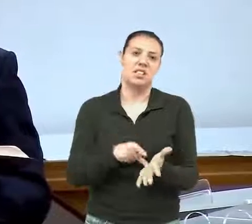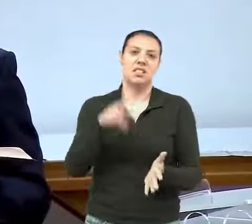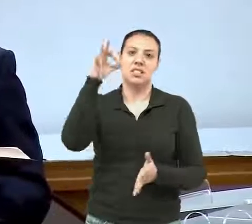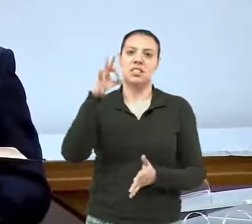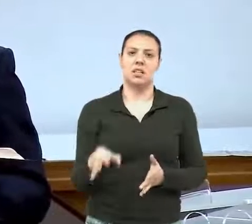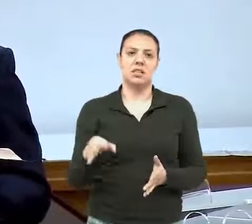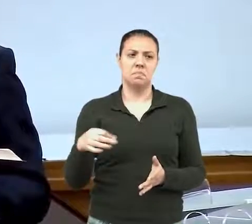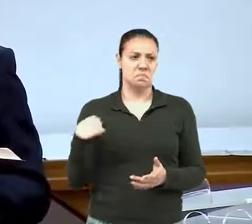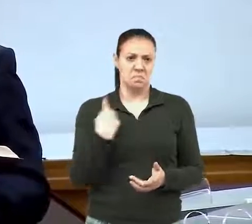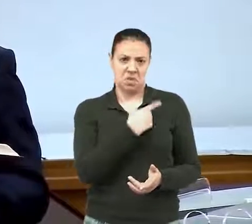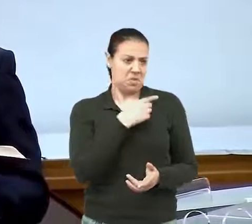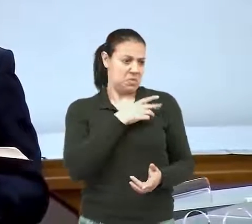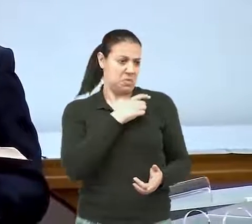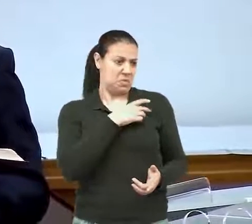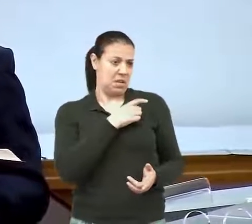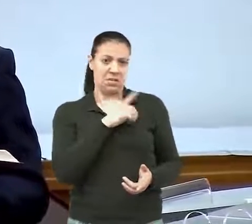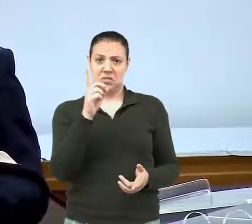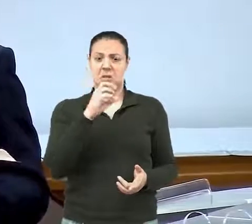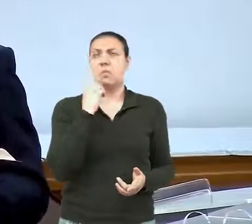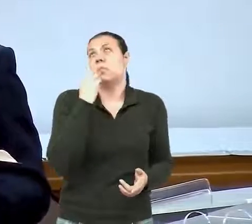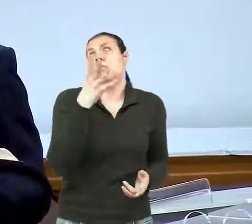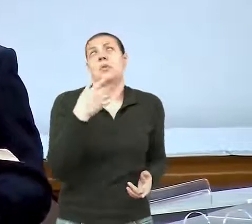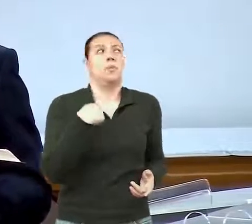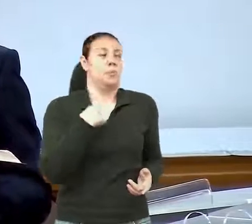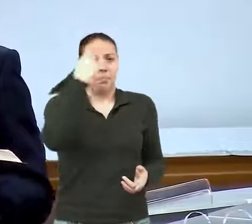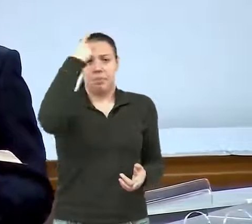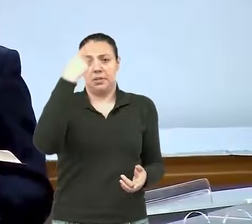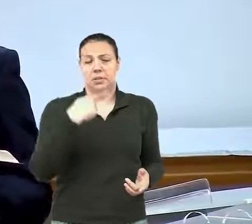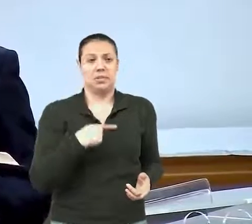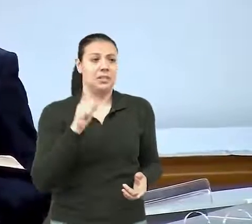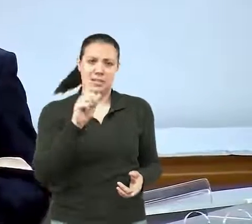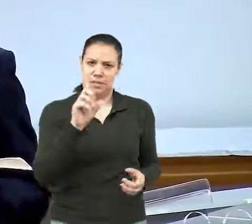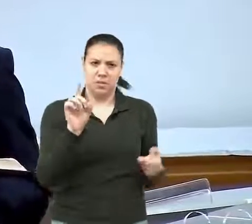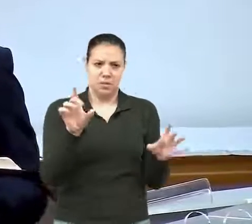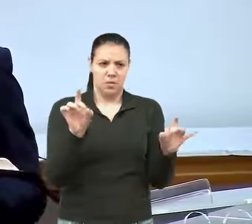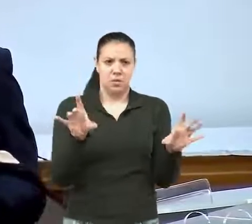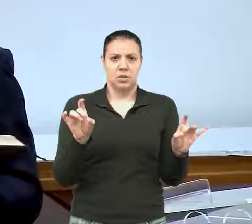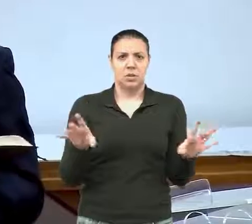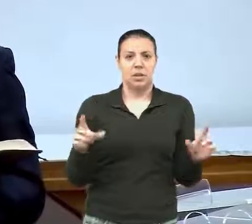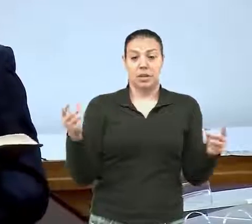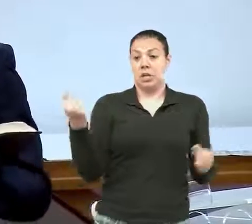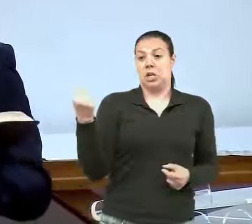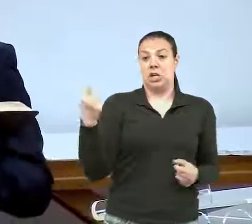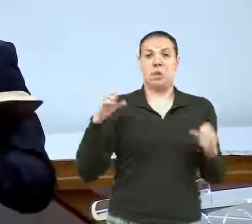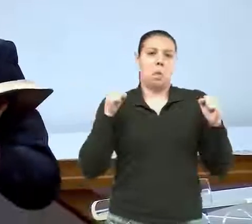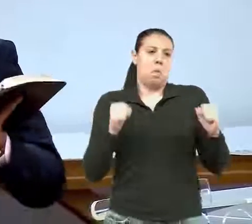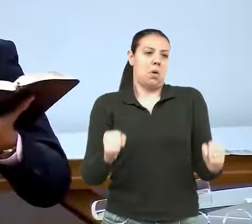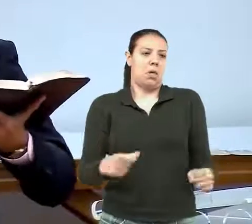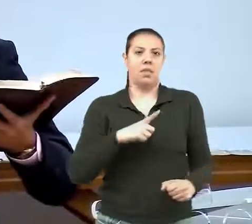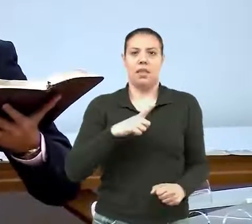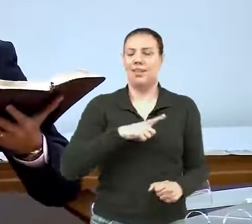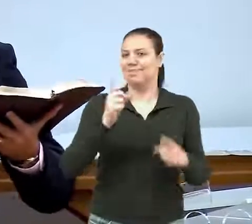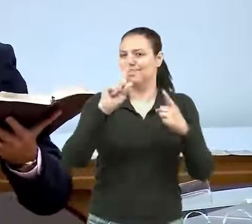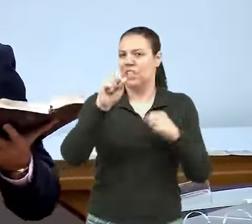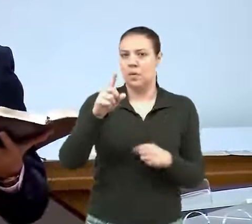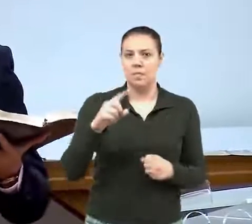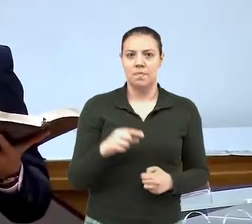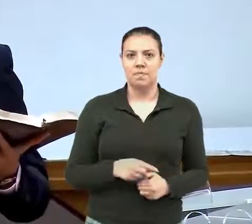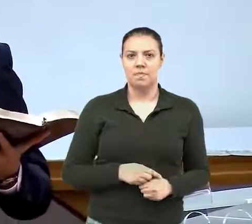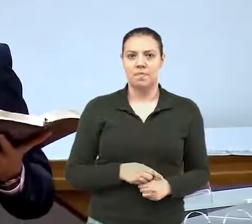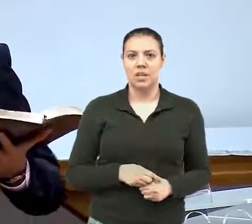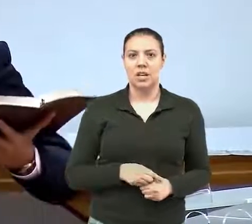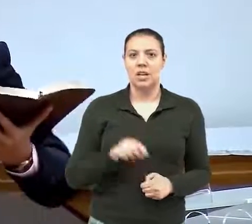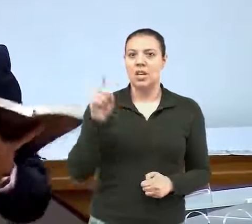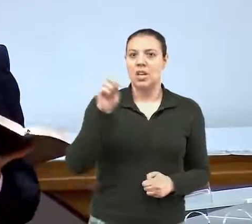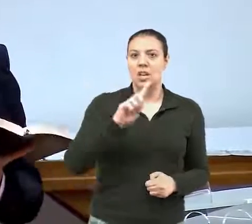bons, porque somos cultos, porque somos ricos ou porque somos poderosos. Não, nós não conseguimos vencer o